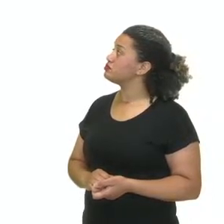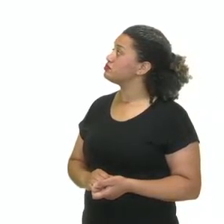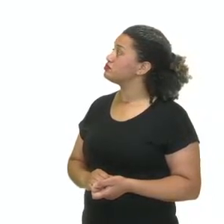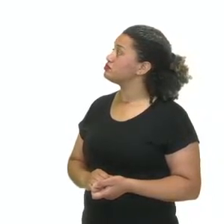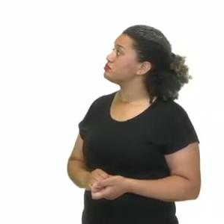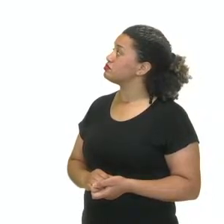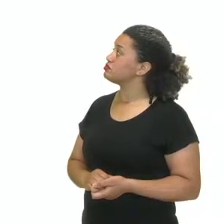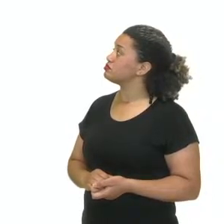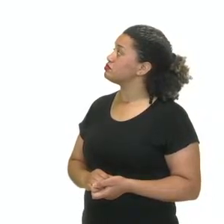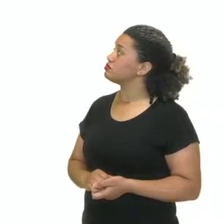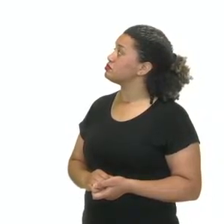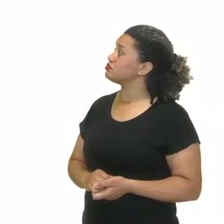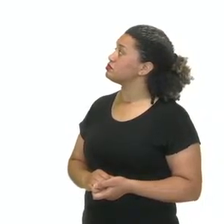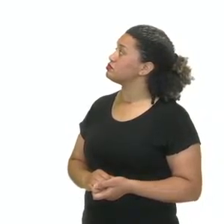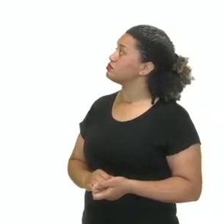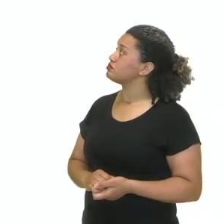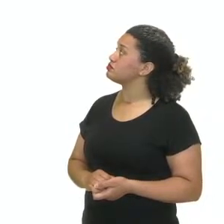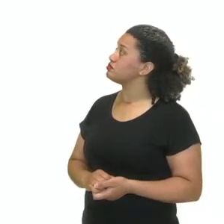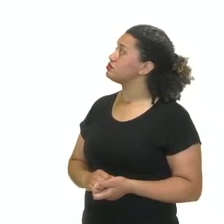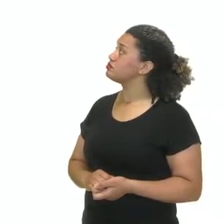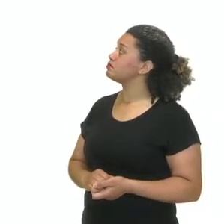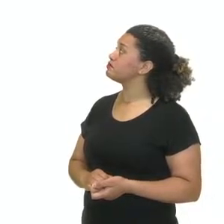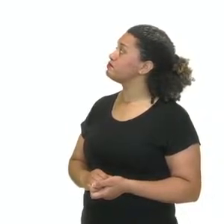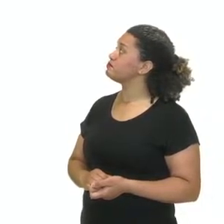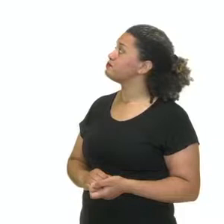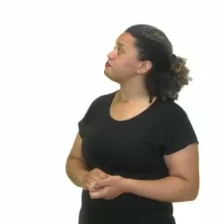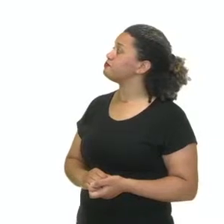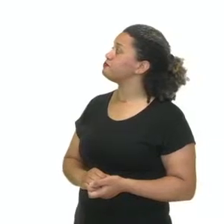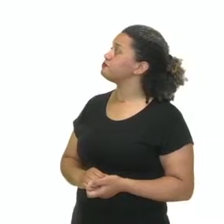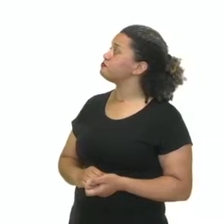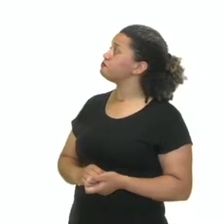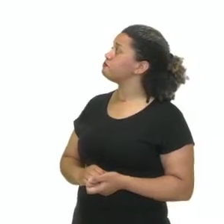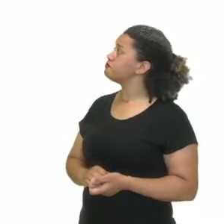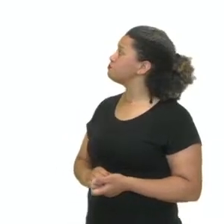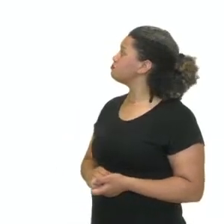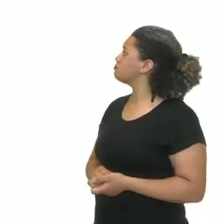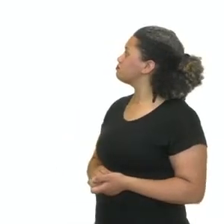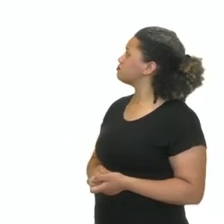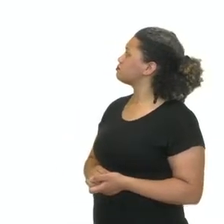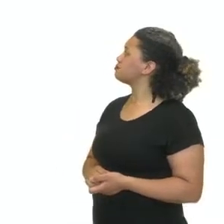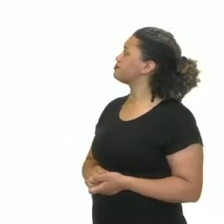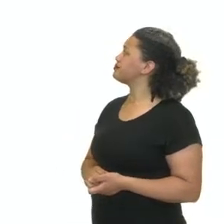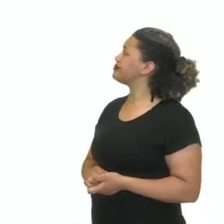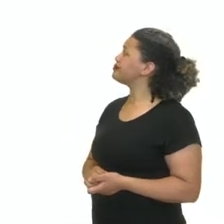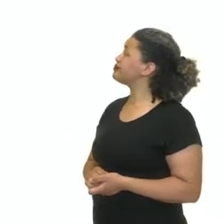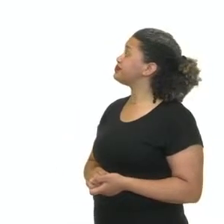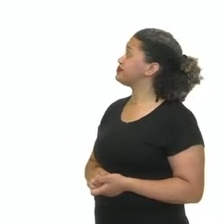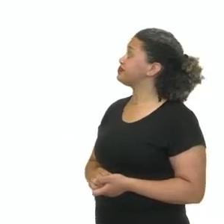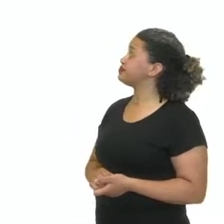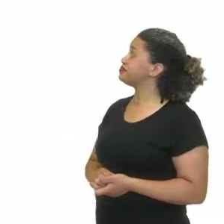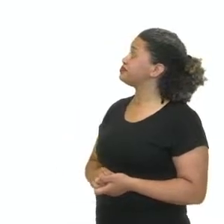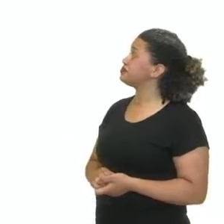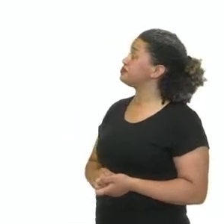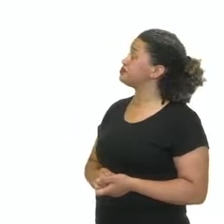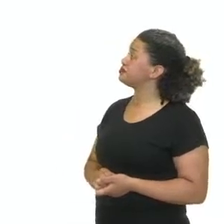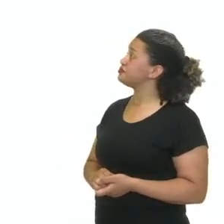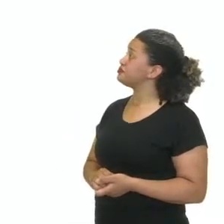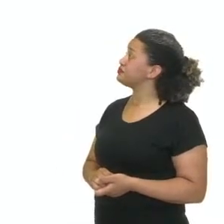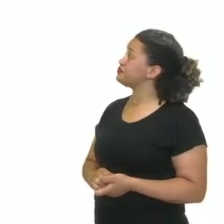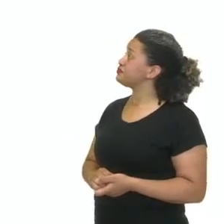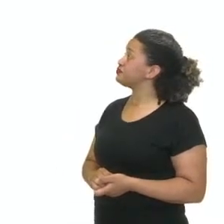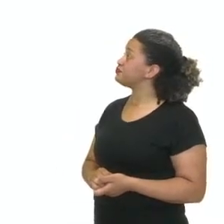Eduardo Bernard. O ato de consumo em si não é um problema. O consumo é necessário à vida e à sobrevivência de